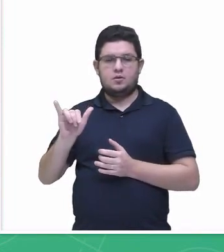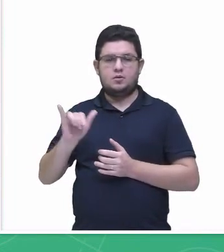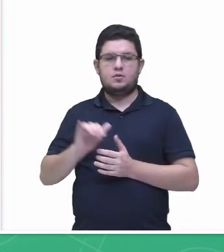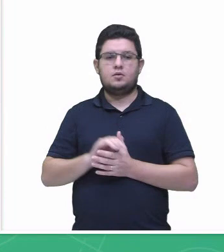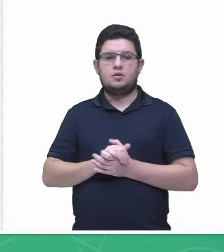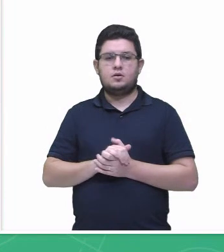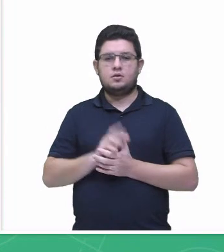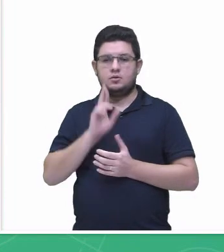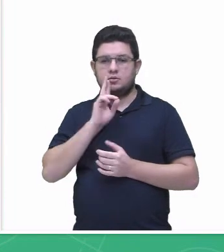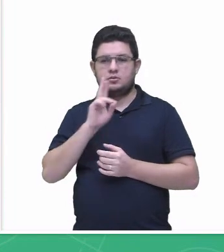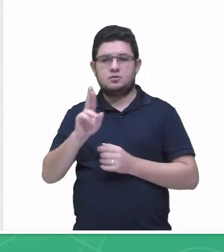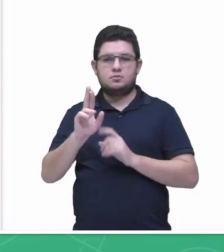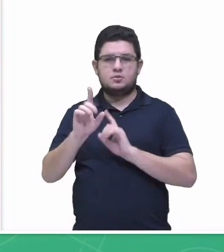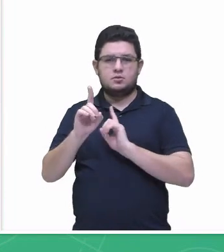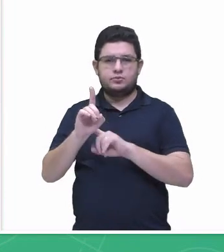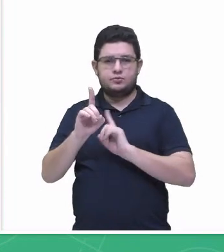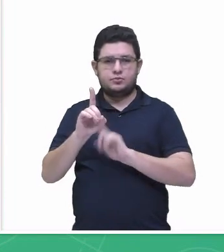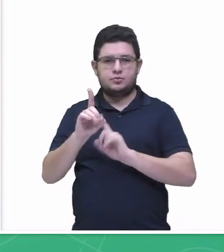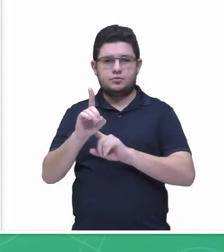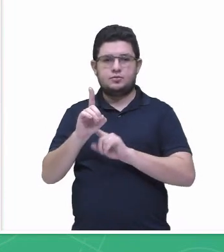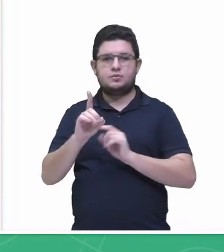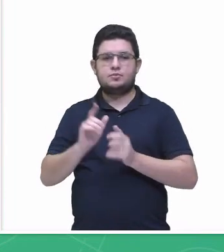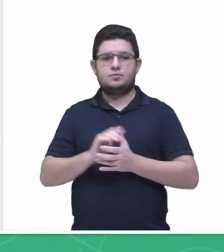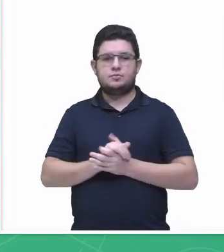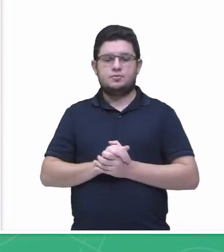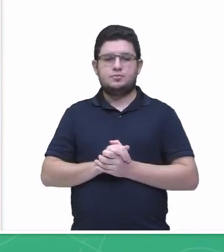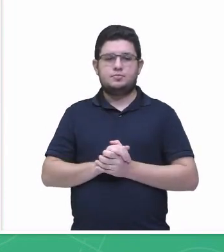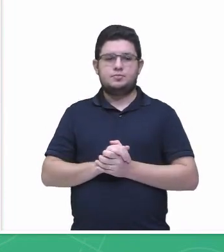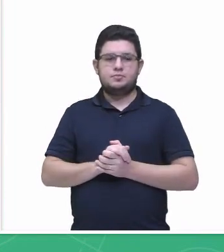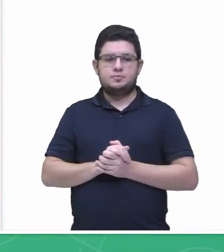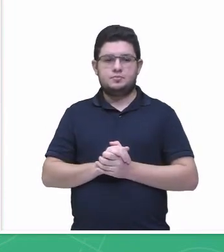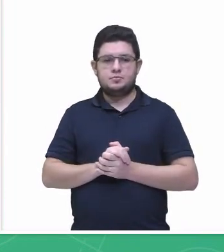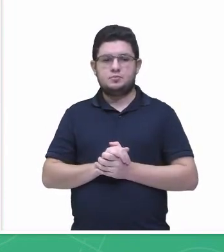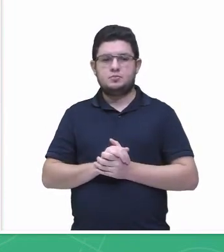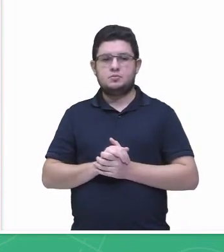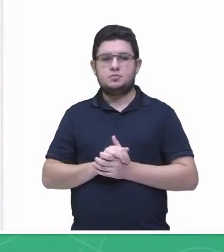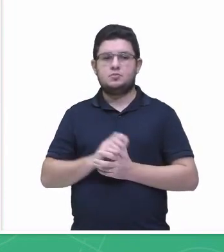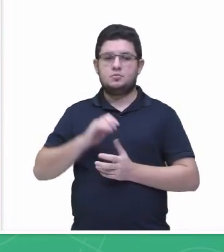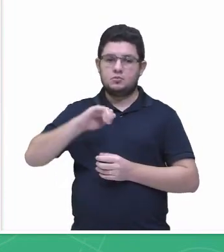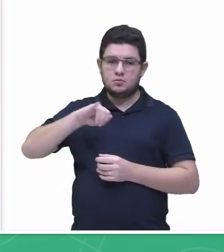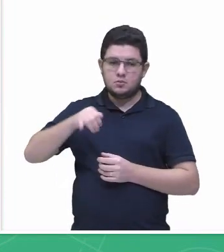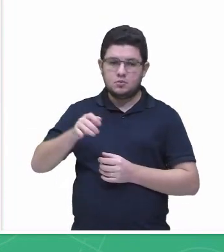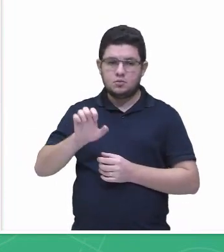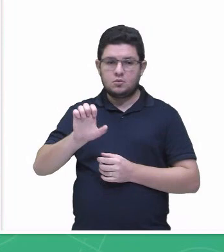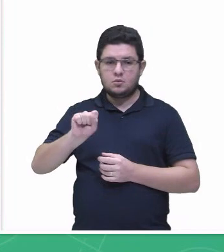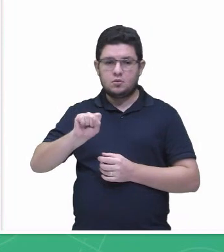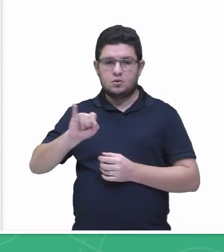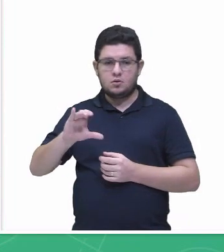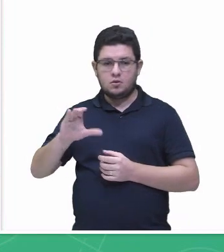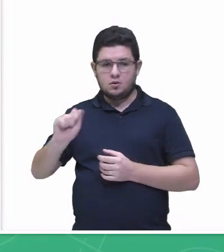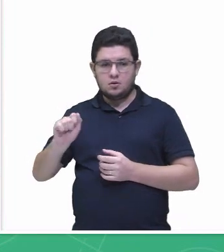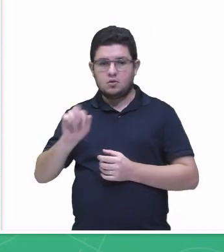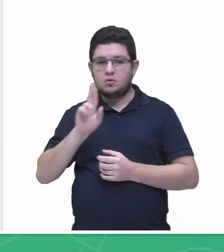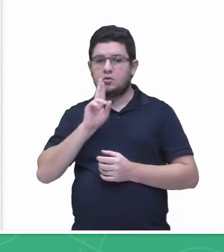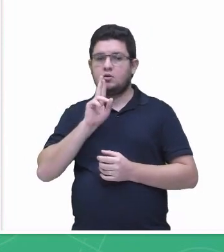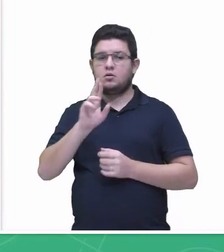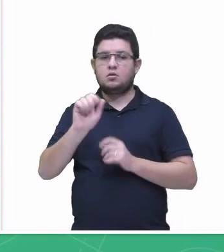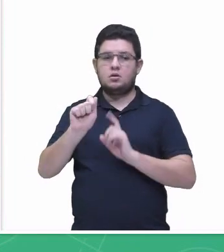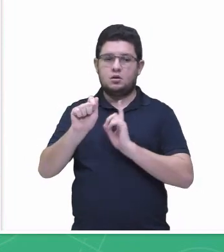Emily também escolheu letra D, 293. Temos a Jéssica, já escolheu a letra